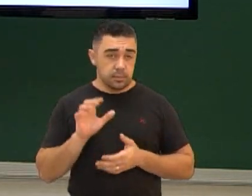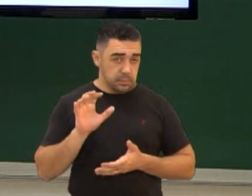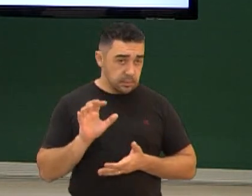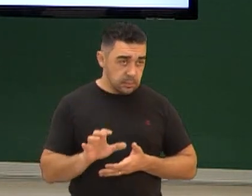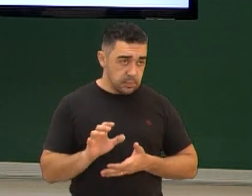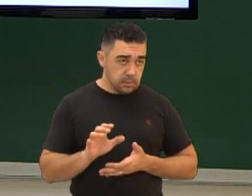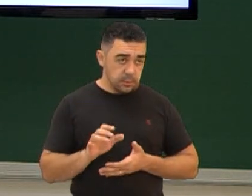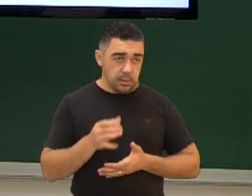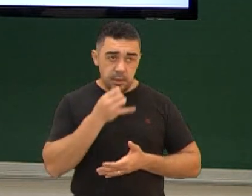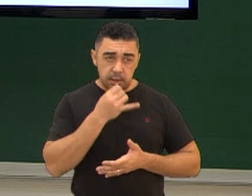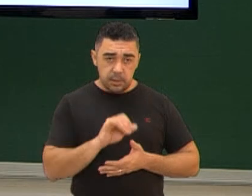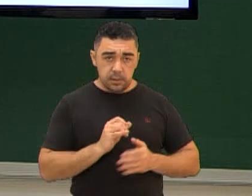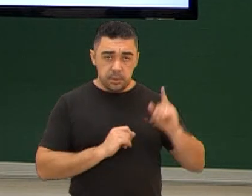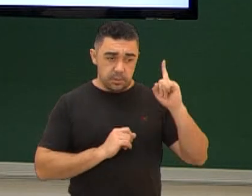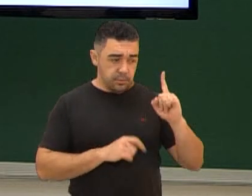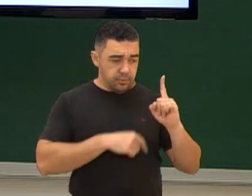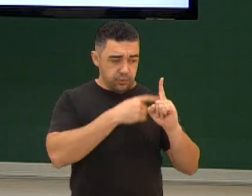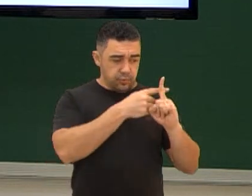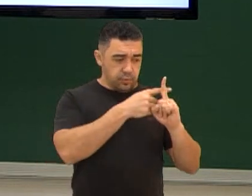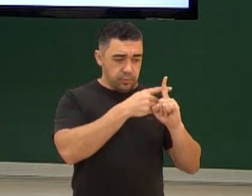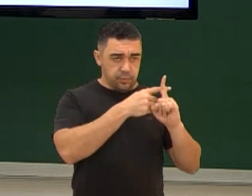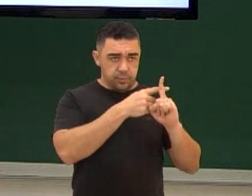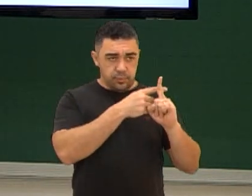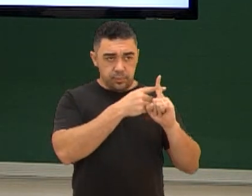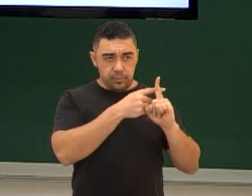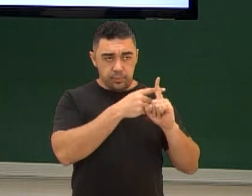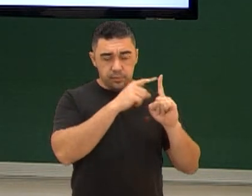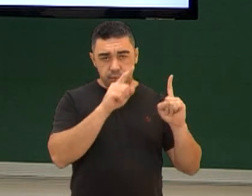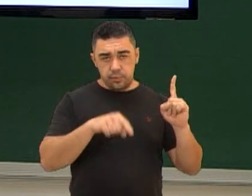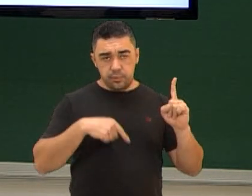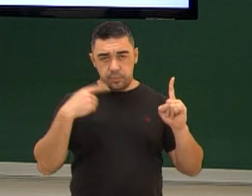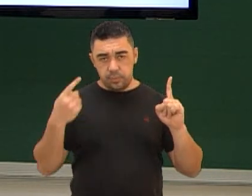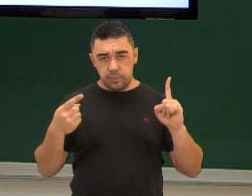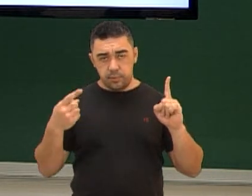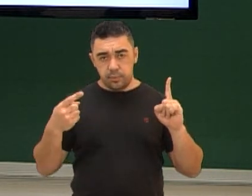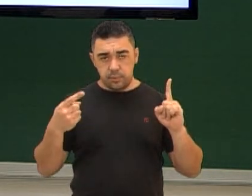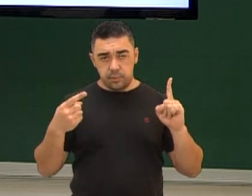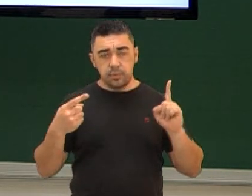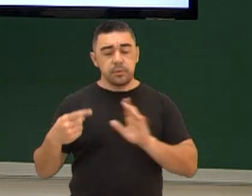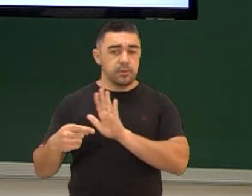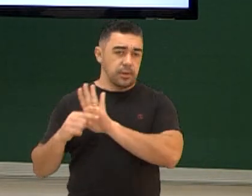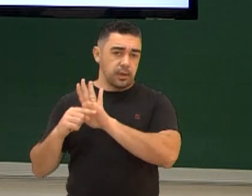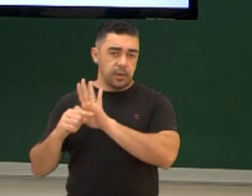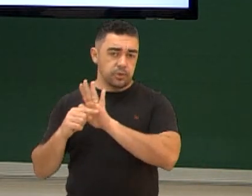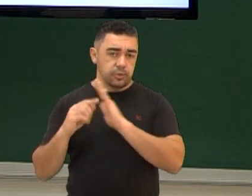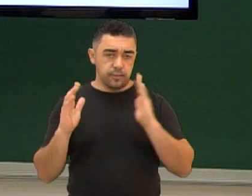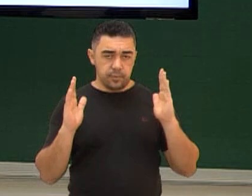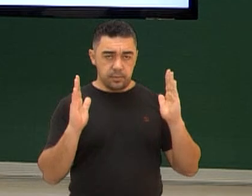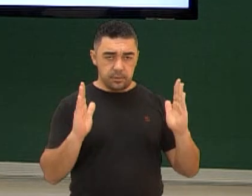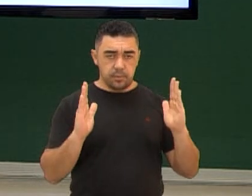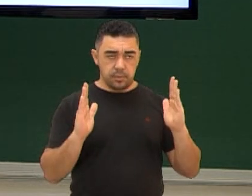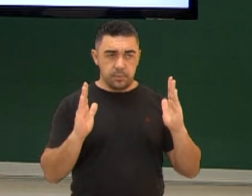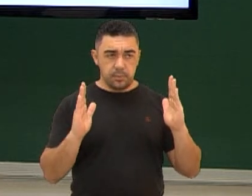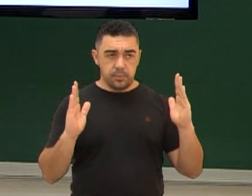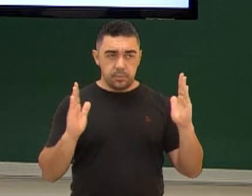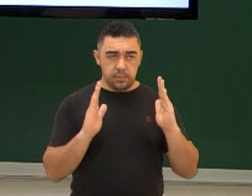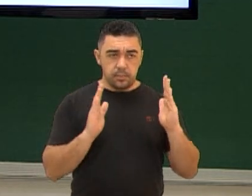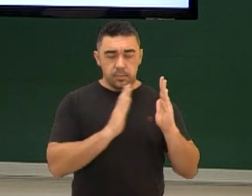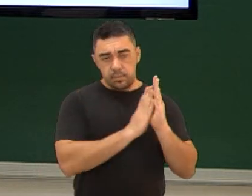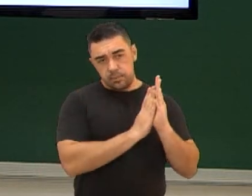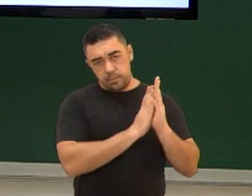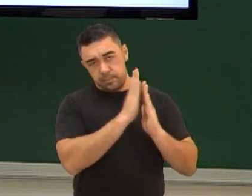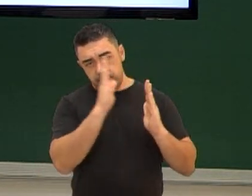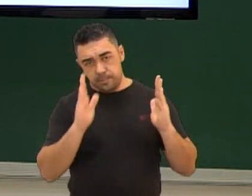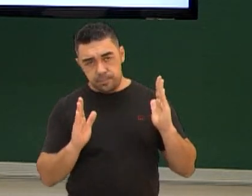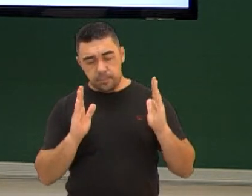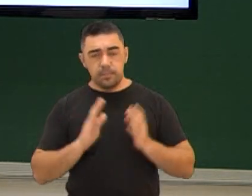mesma carga que ele carrega aqui, positiva, vai carregar no outro lado, negativa. Veja só, polarização, positivo e